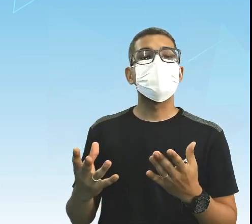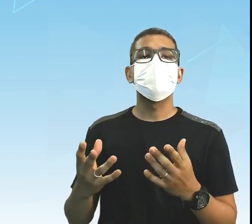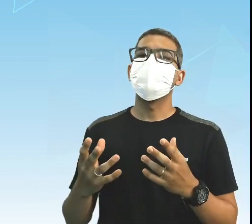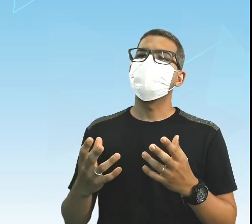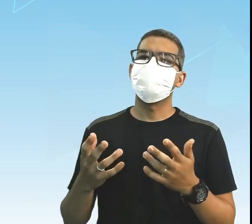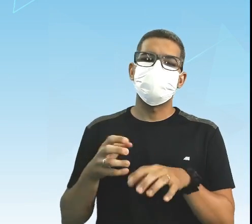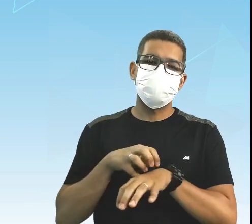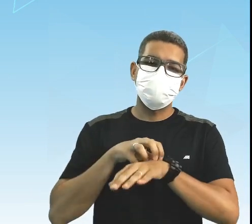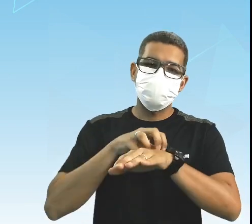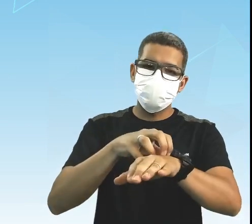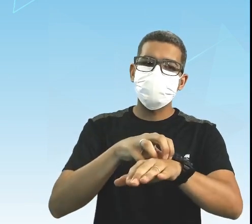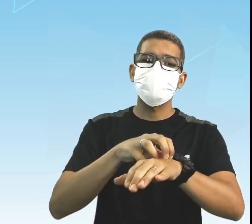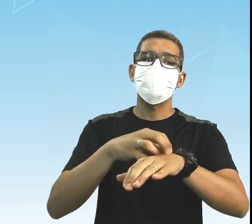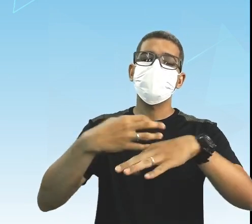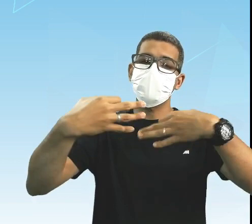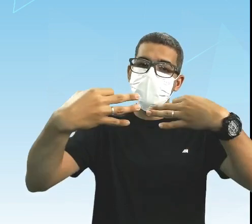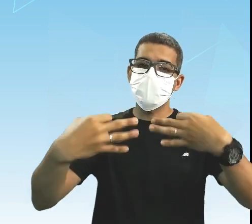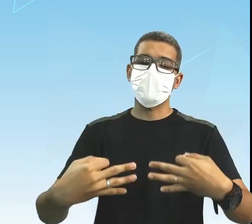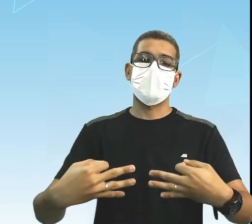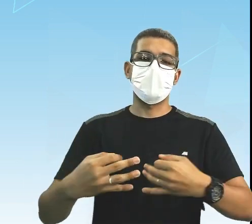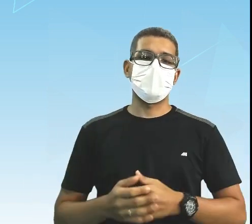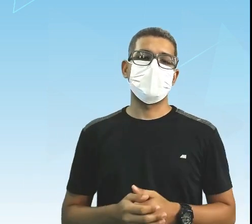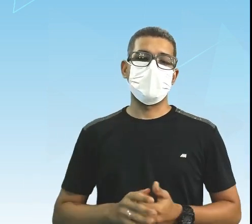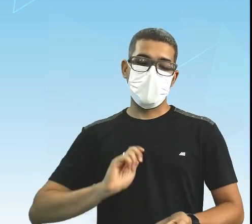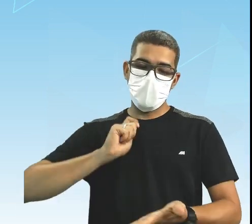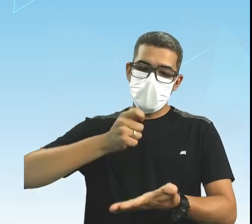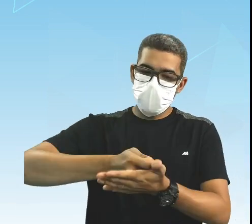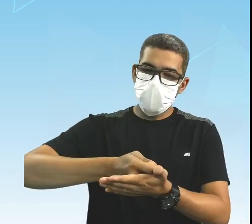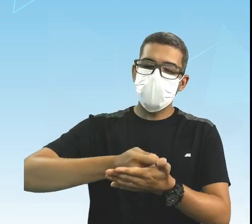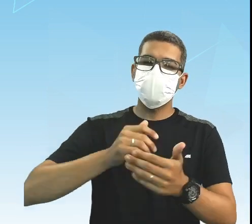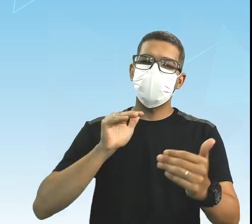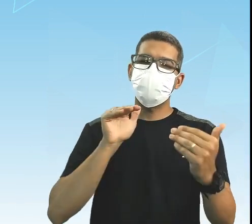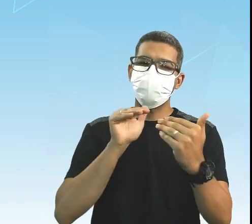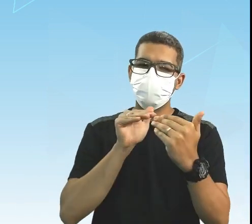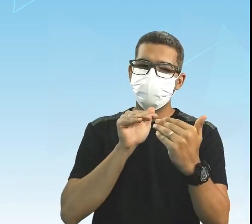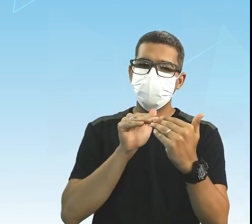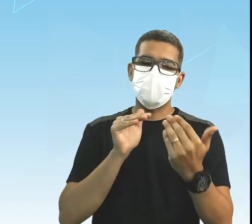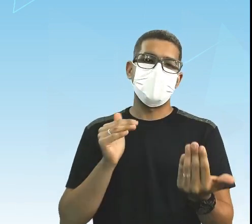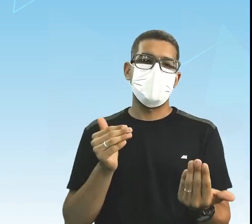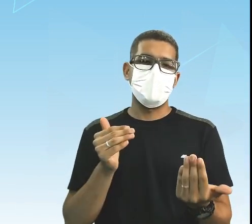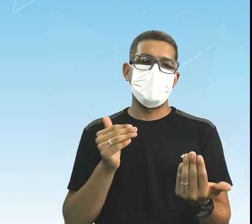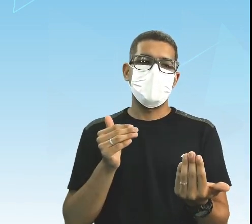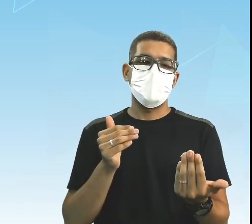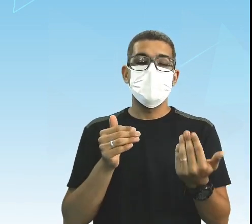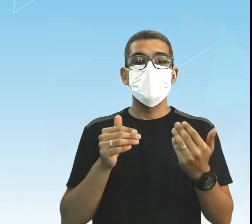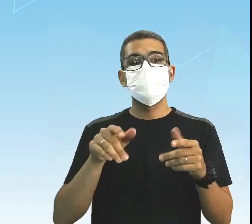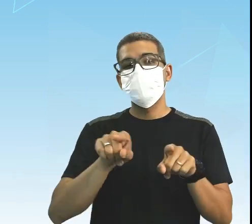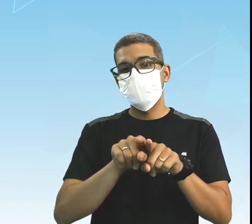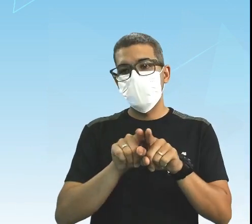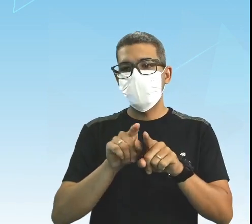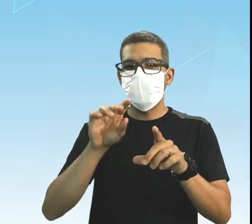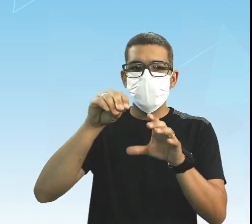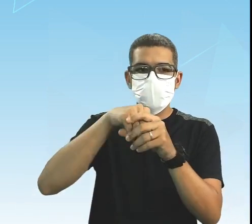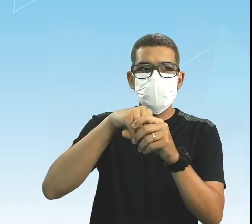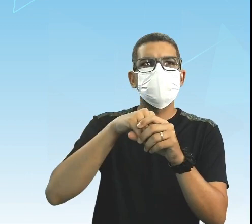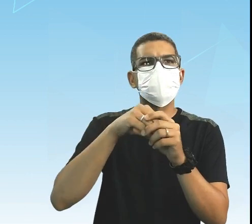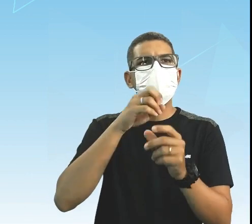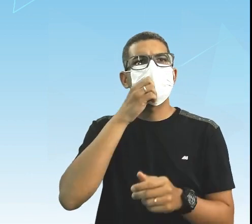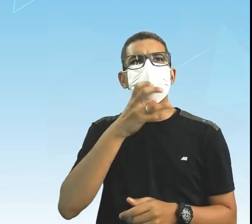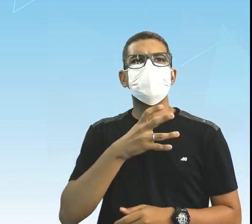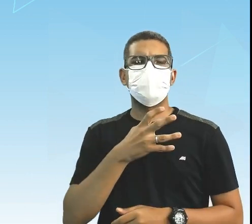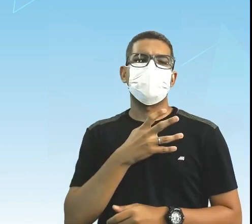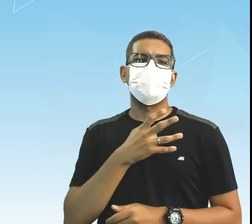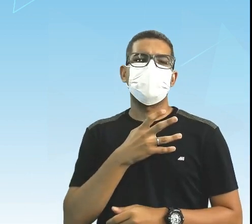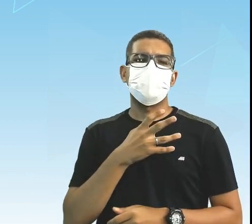mais digno, uma passagem mais adequada, ter condições e estrutura para a população